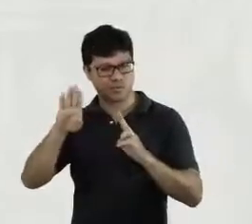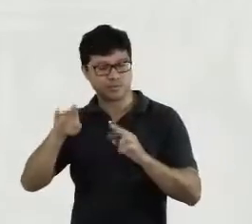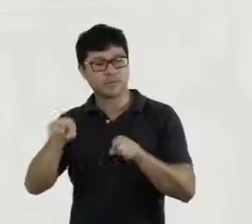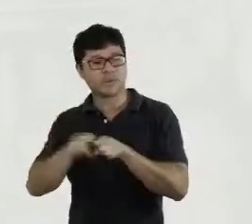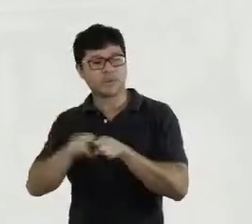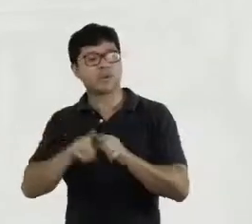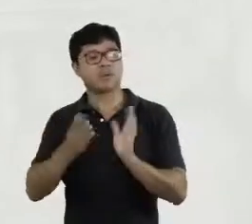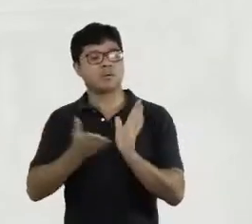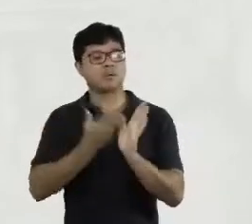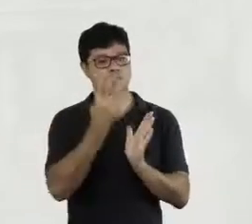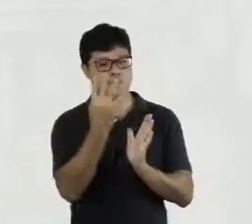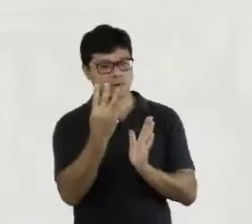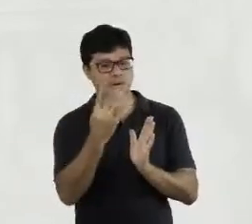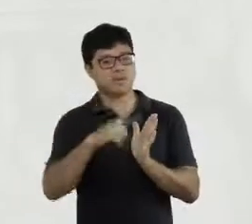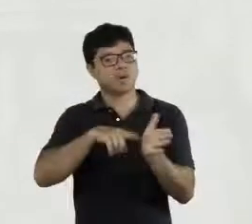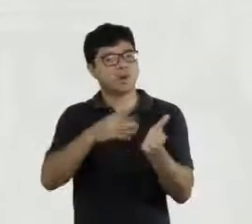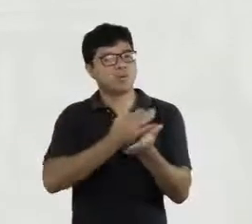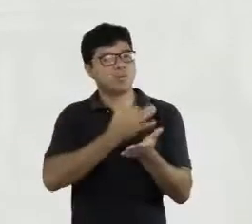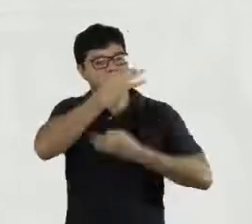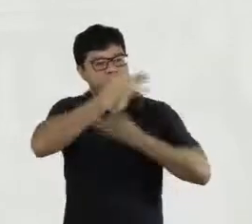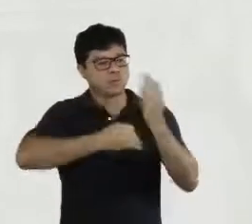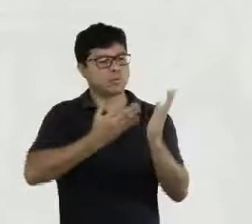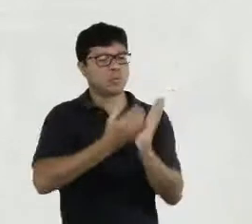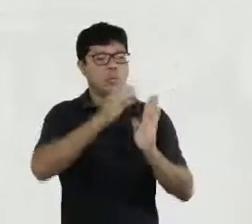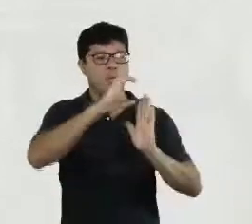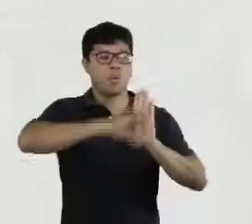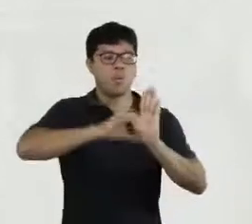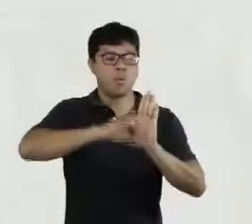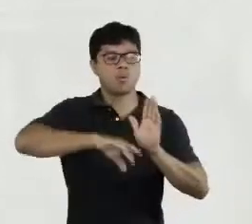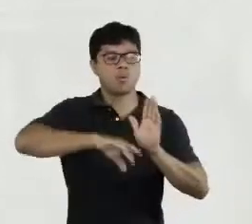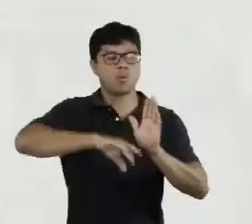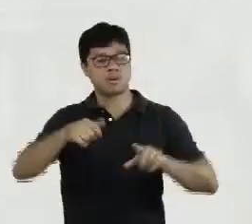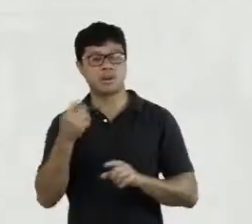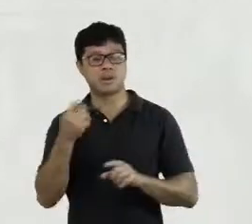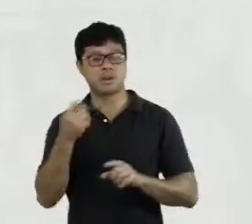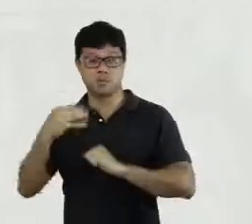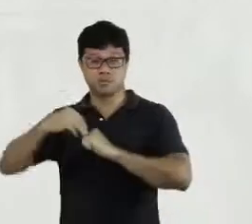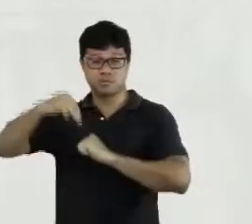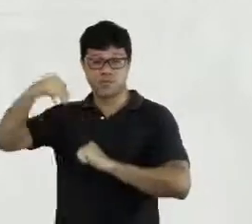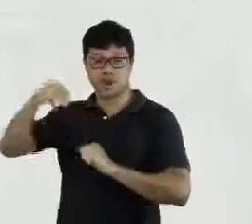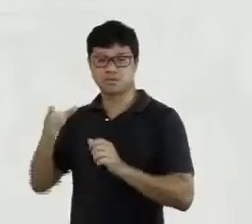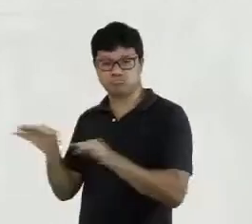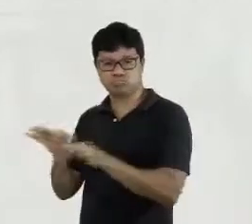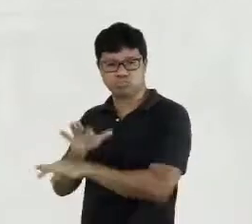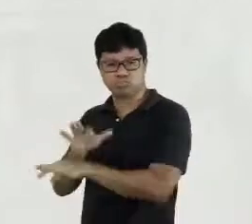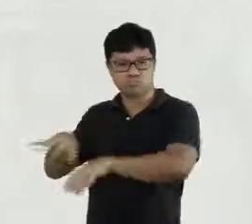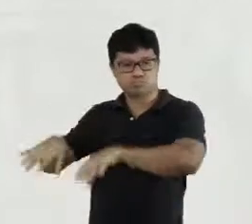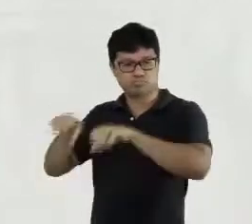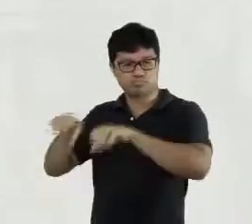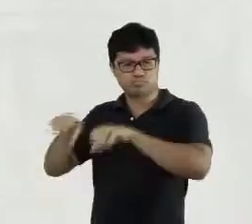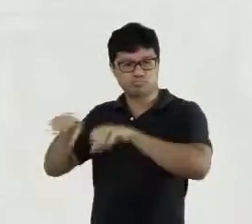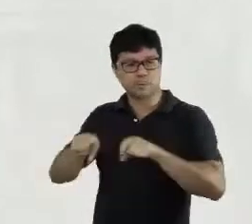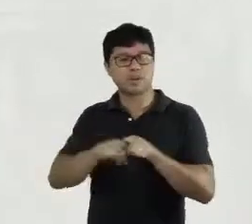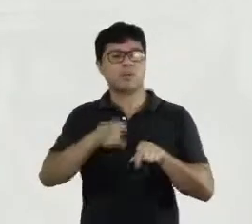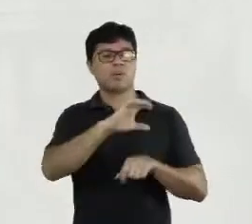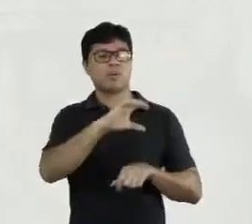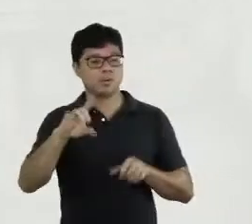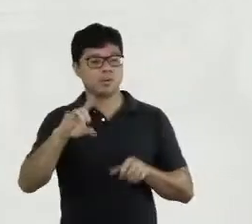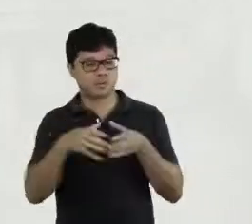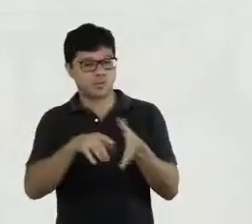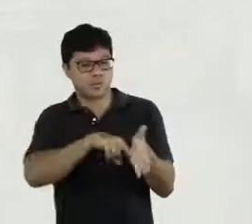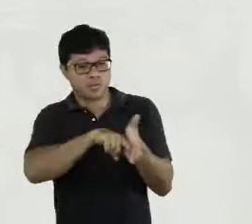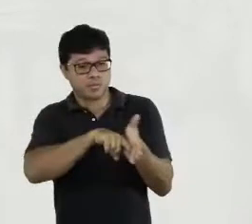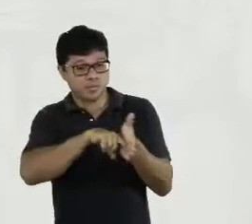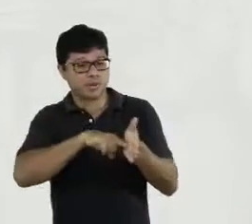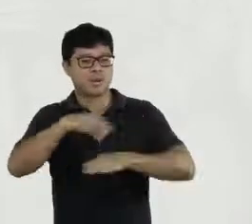4 livros, escrito alguns capítulos e artigos e formado 14 mestres e 13 doutores. É coordenador do Grupo